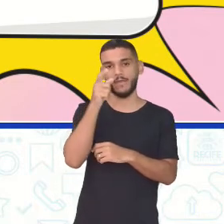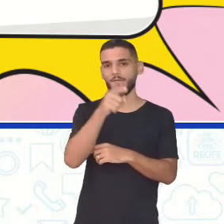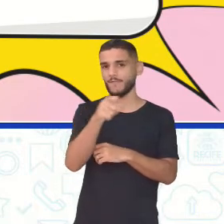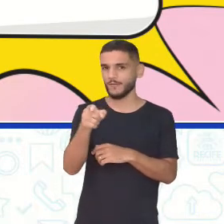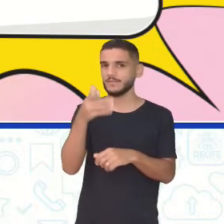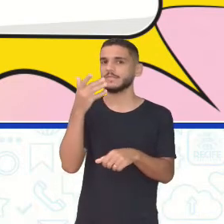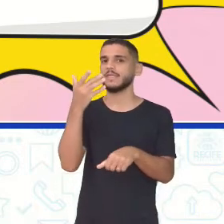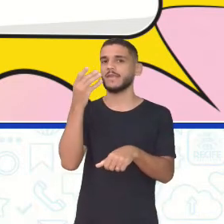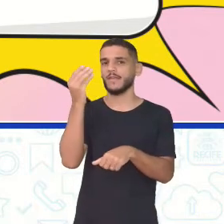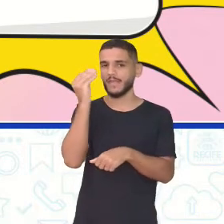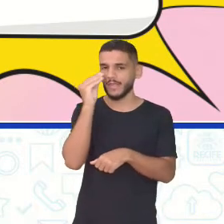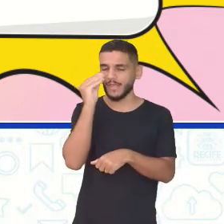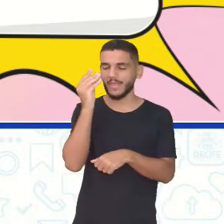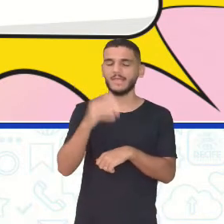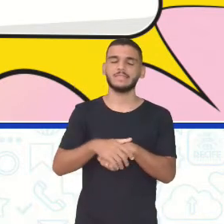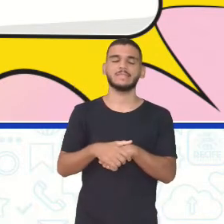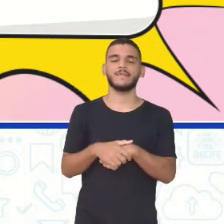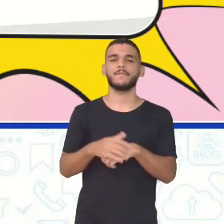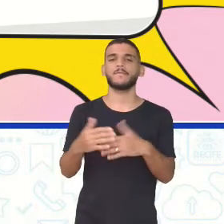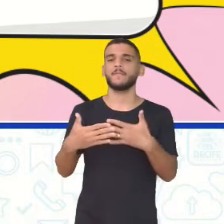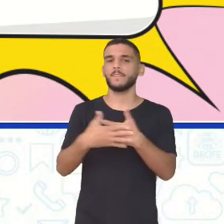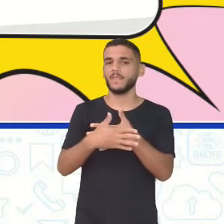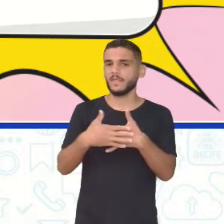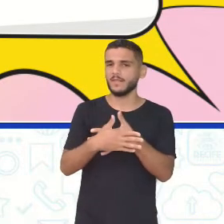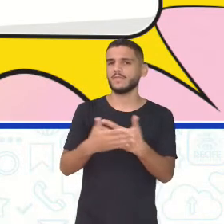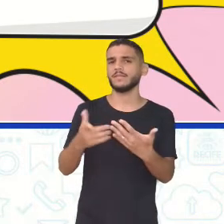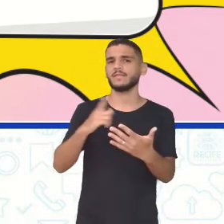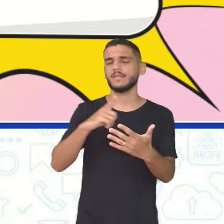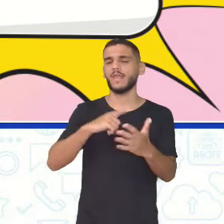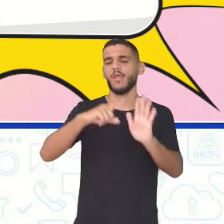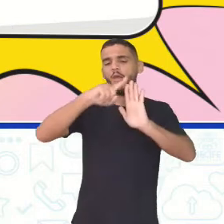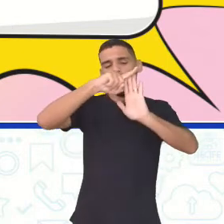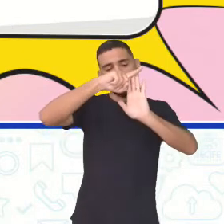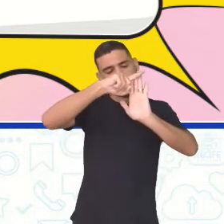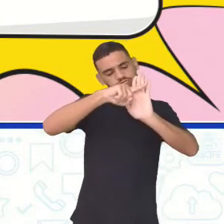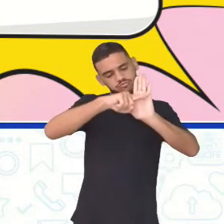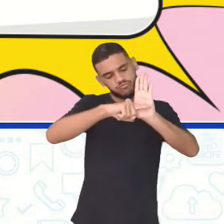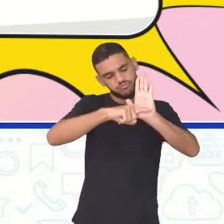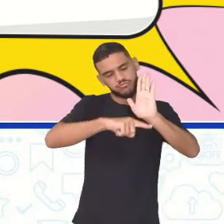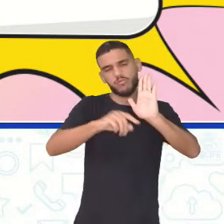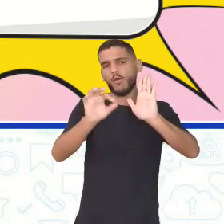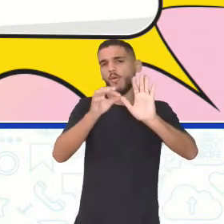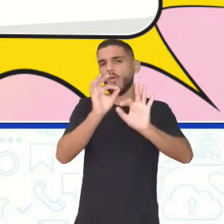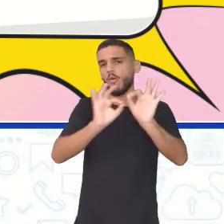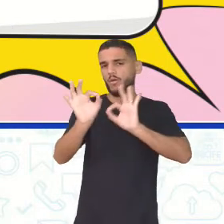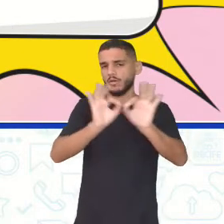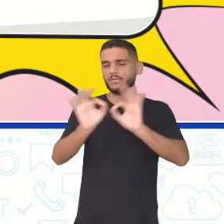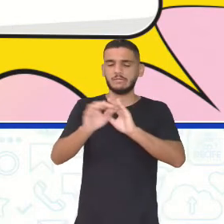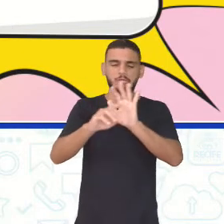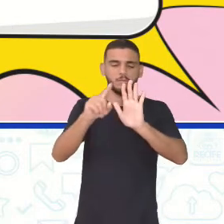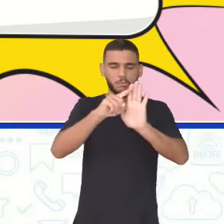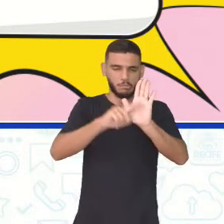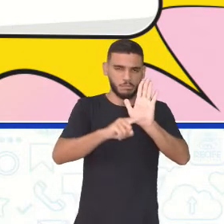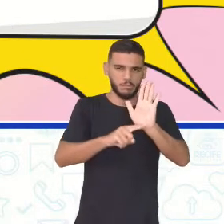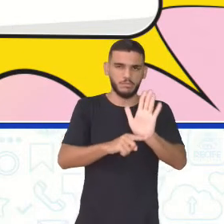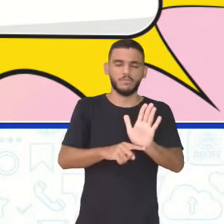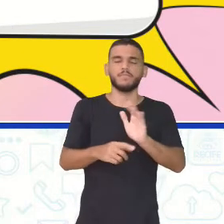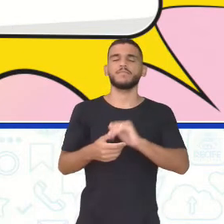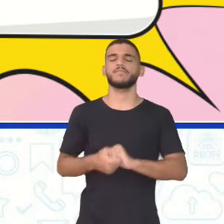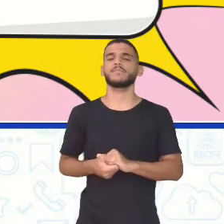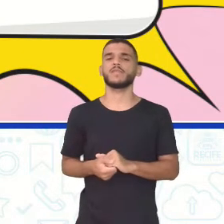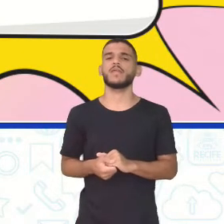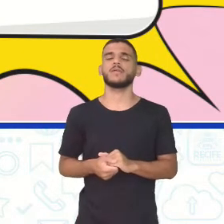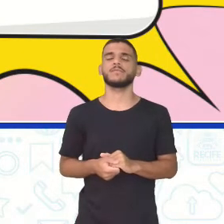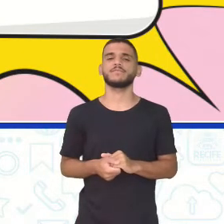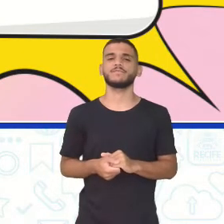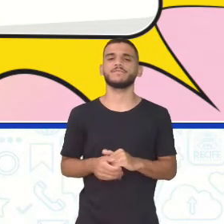diante dos tecidos, faz logo uma lista. Anota os tecidos que vocês estão ouvindo, que vocês ouviram falar na aula